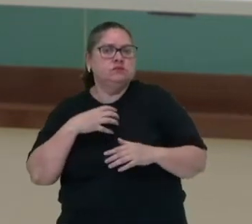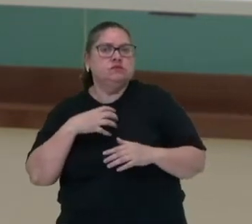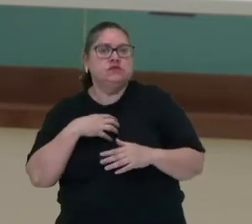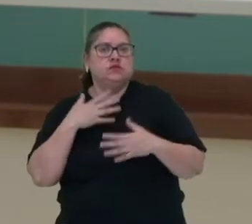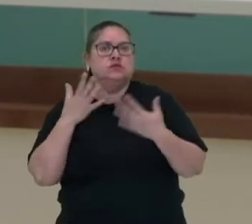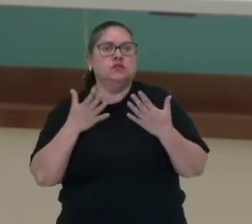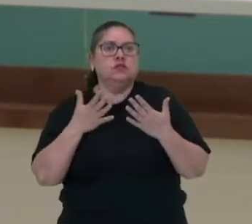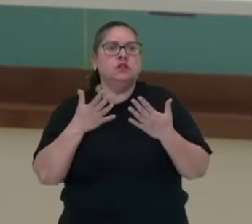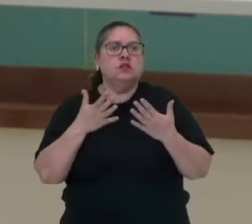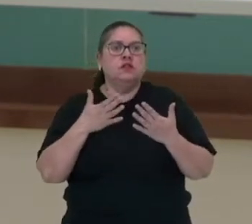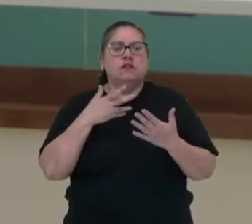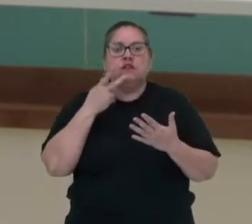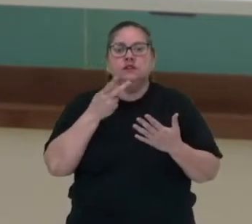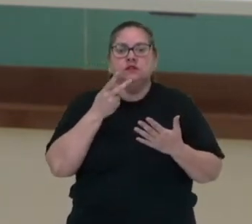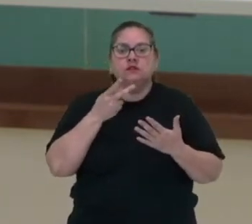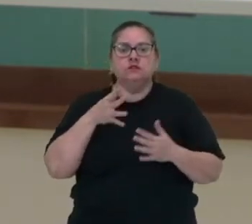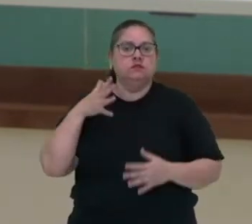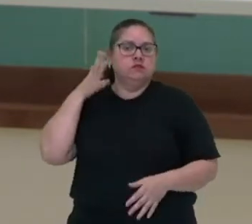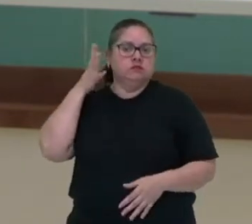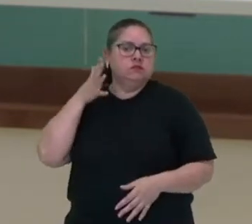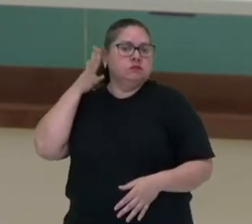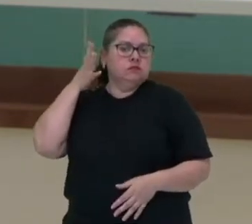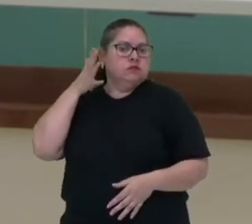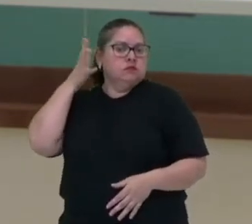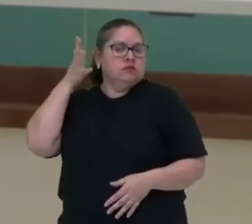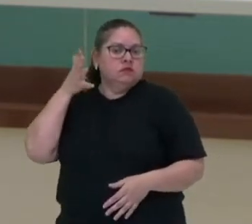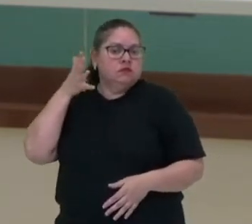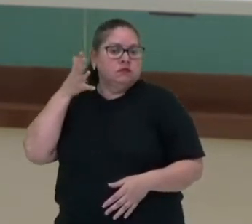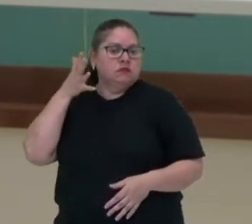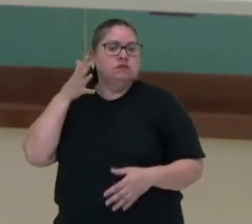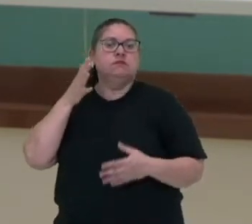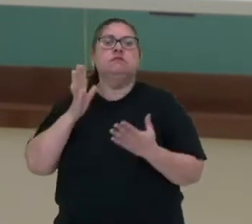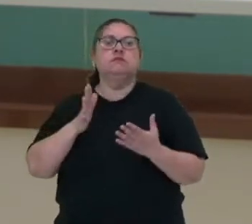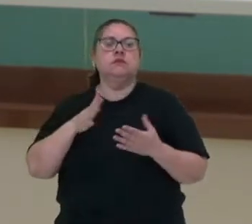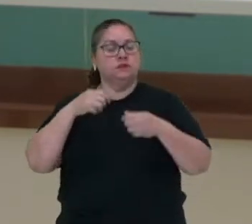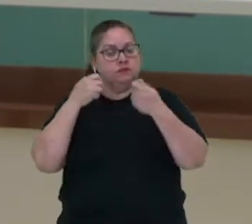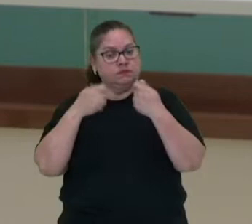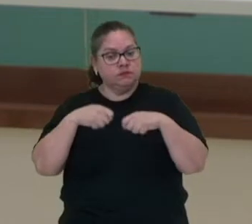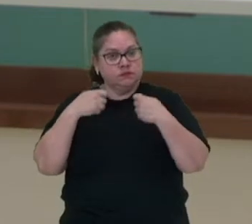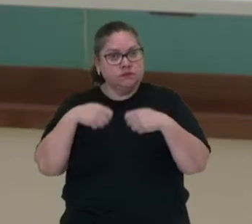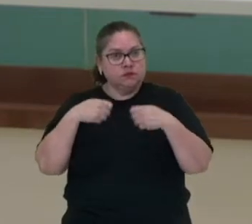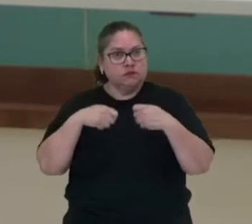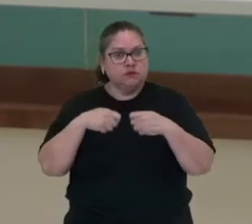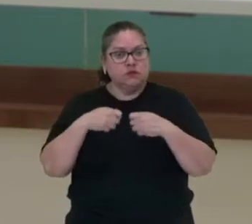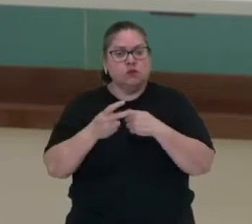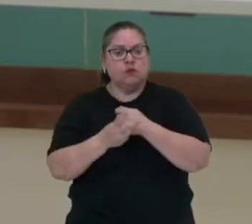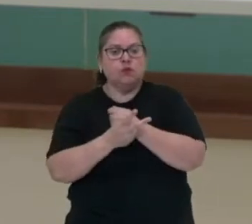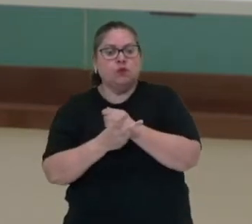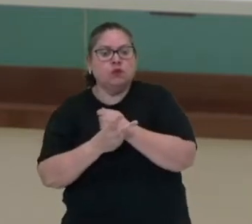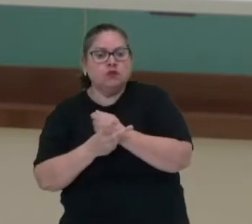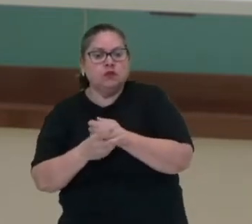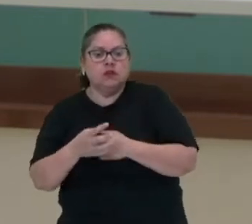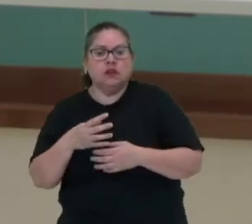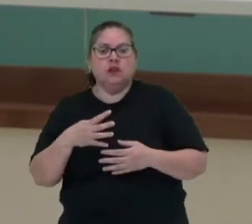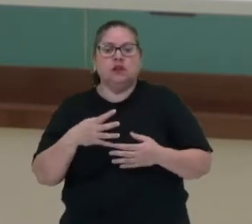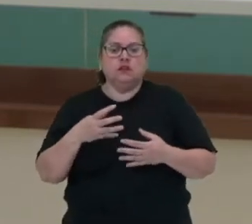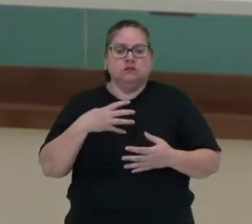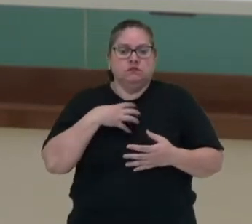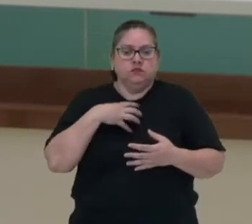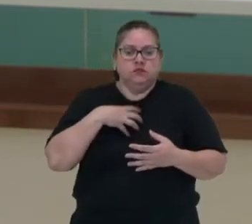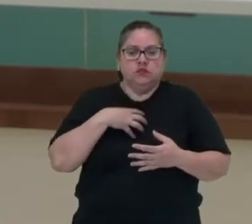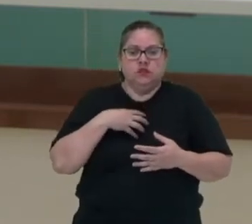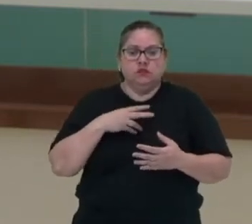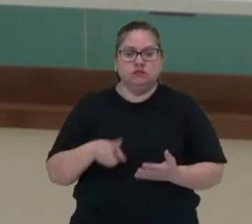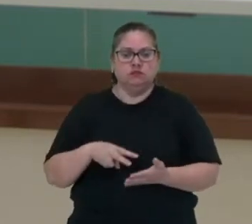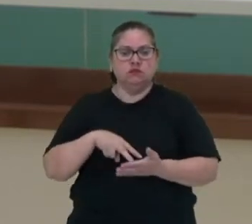Da mesma forma, quando você estiver fazendo o seu discurso, isso vai ser totalmente necessário. Cuidar com essa sua entonação da voz, porque as